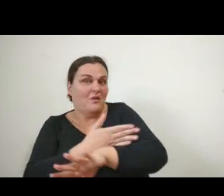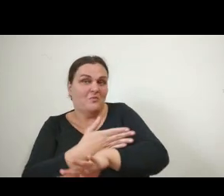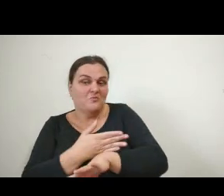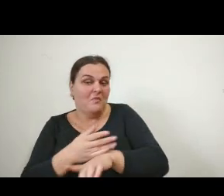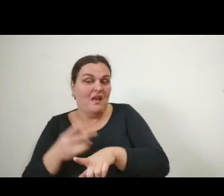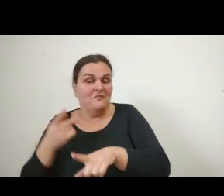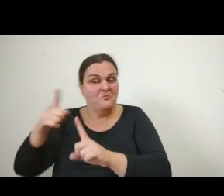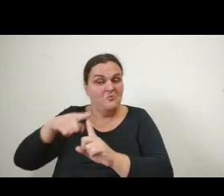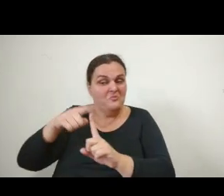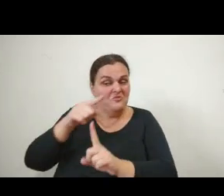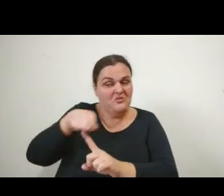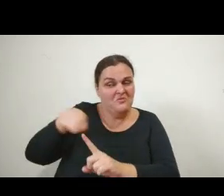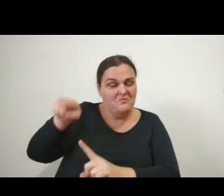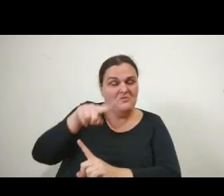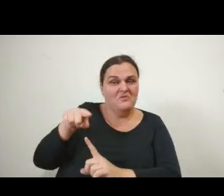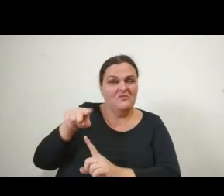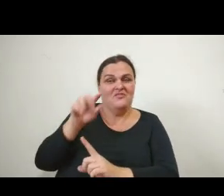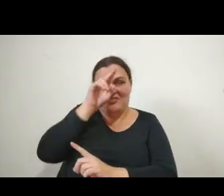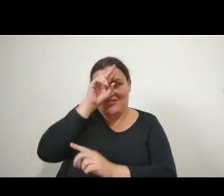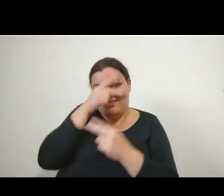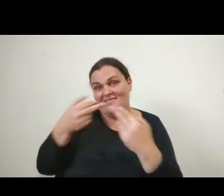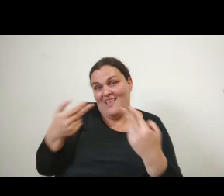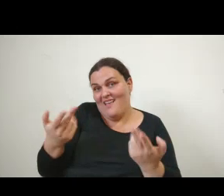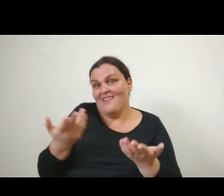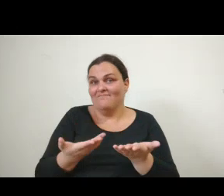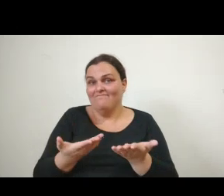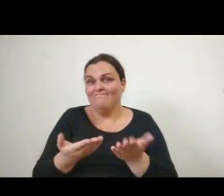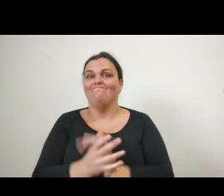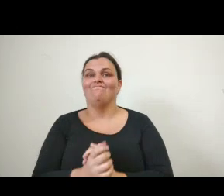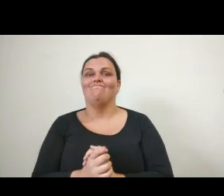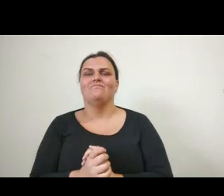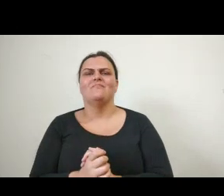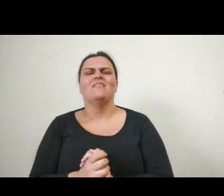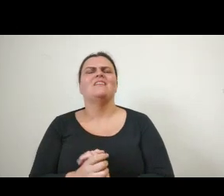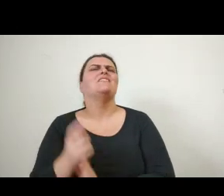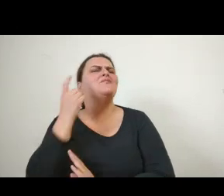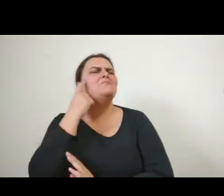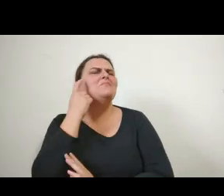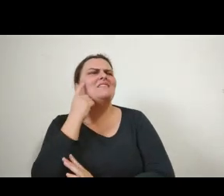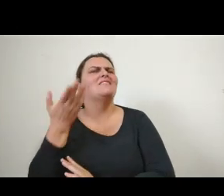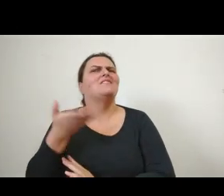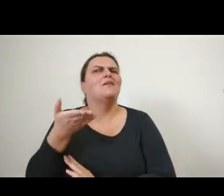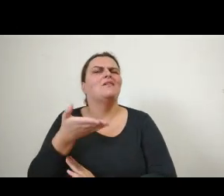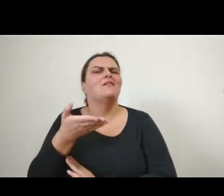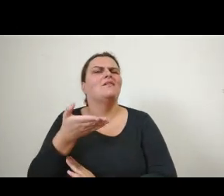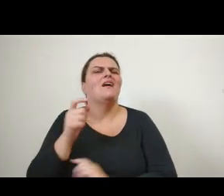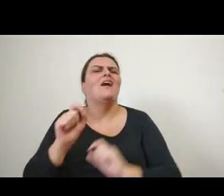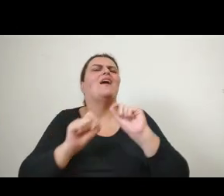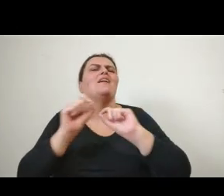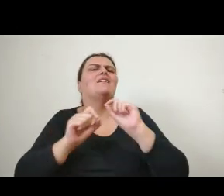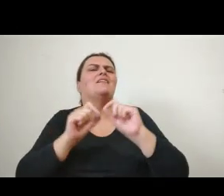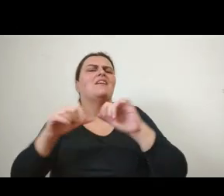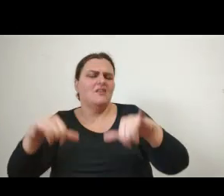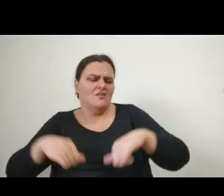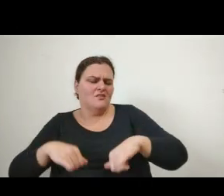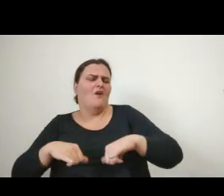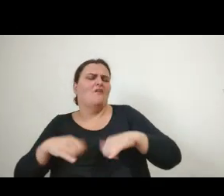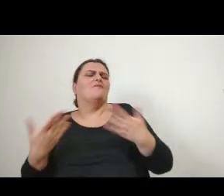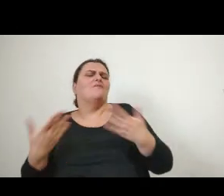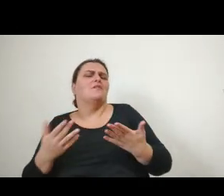Quem mais vai sofrer, né, com esses impactos das mudanças climáticas na agricultura? O grande produtor ou o pequeno produtor